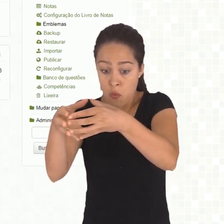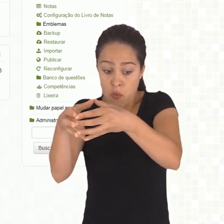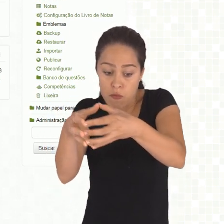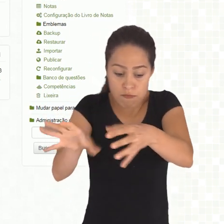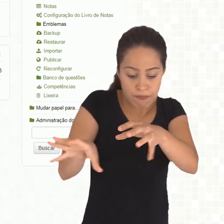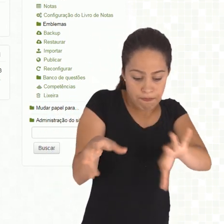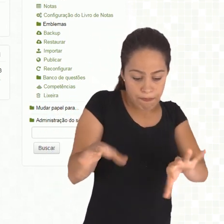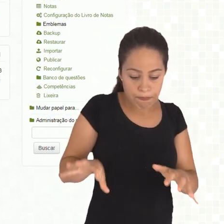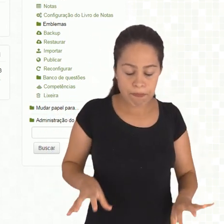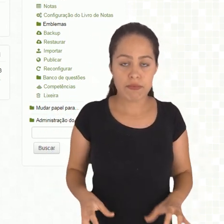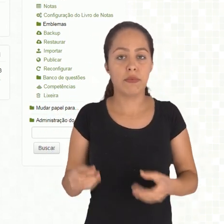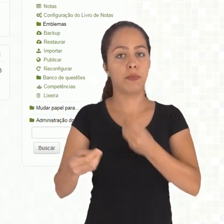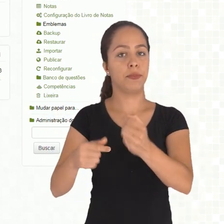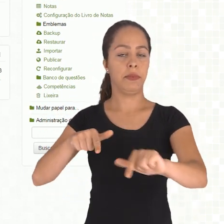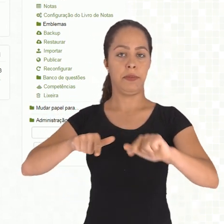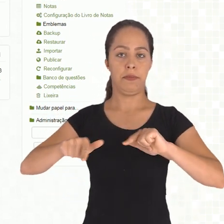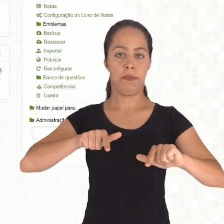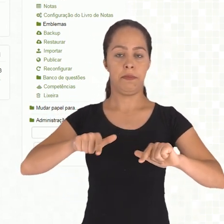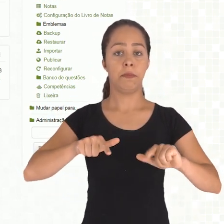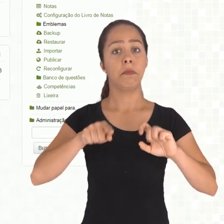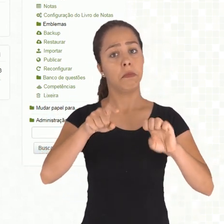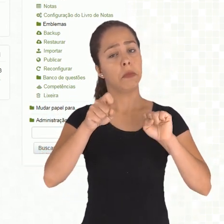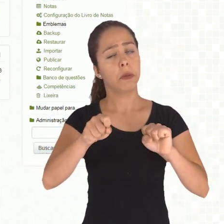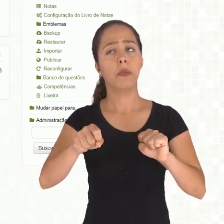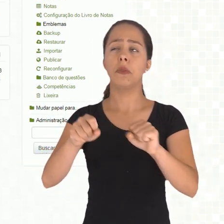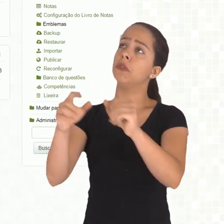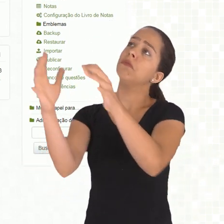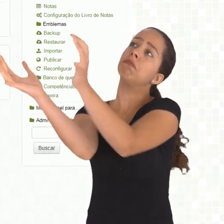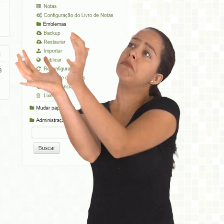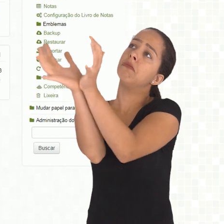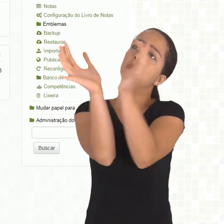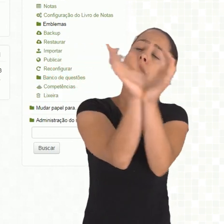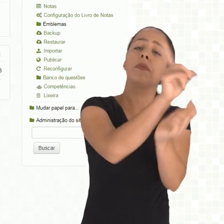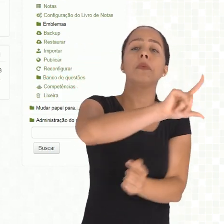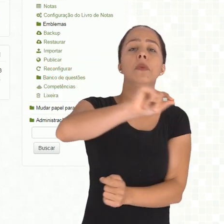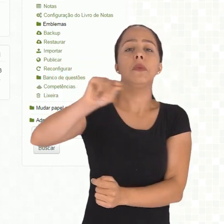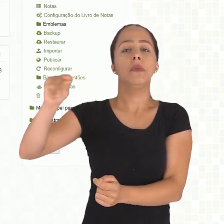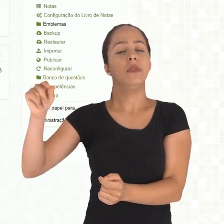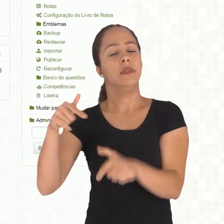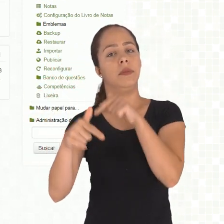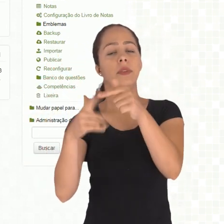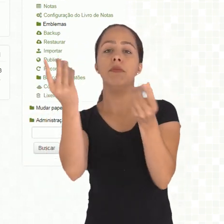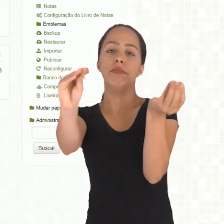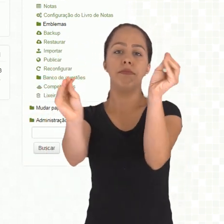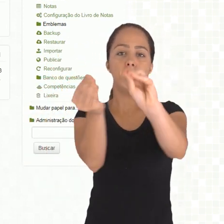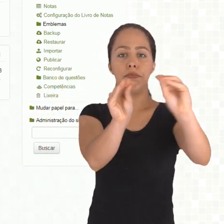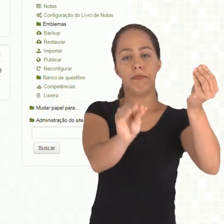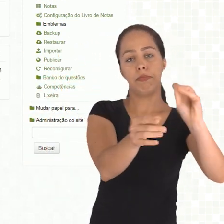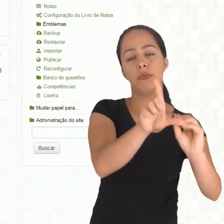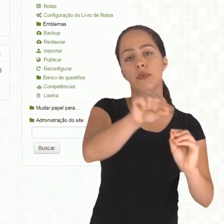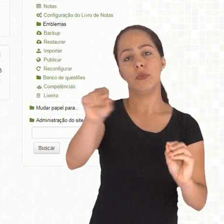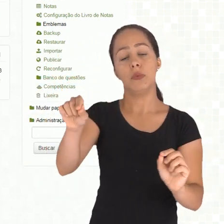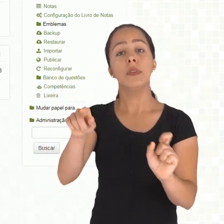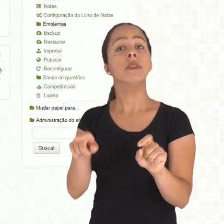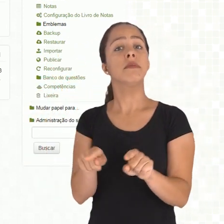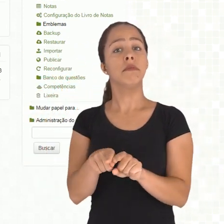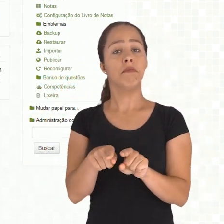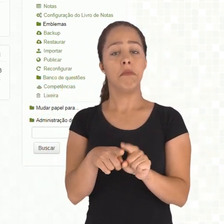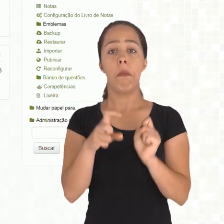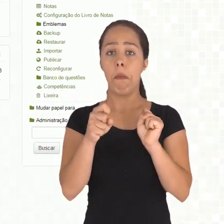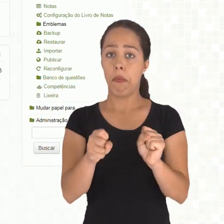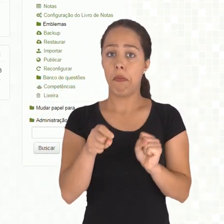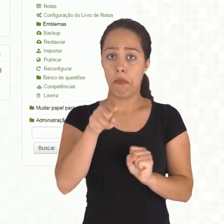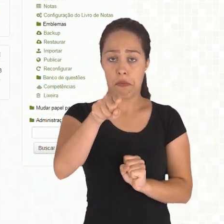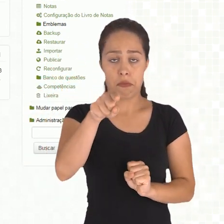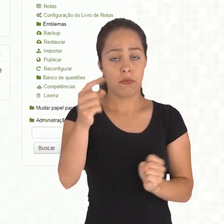então quando você acessa o recurso week como esse aqui por exemplo de exemplo os alunos já vão ter